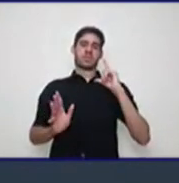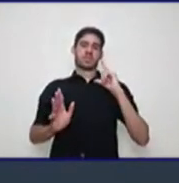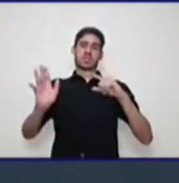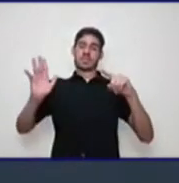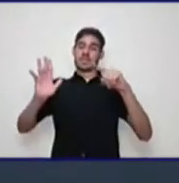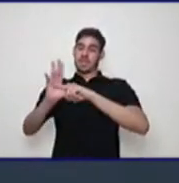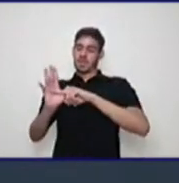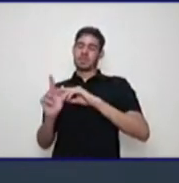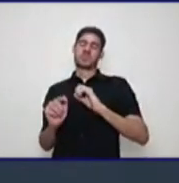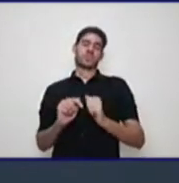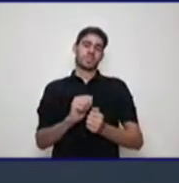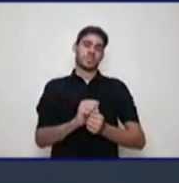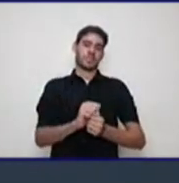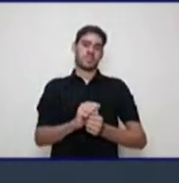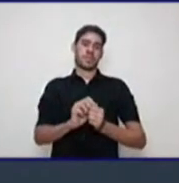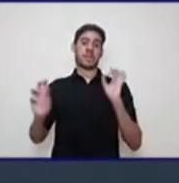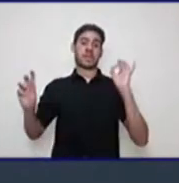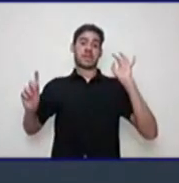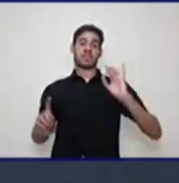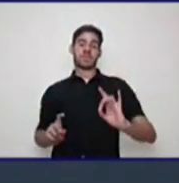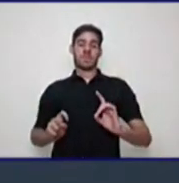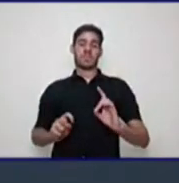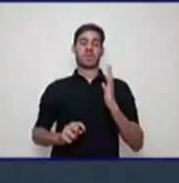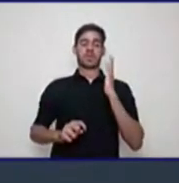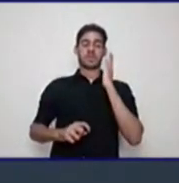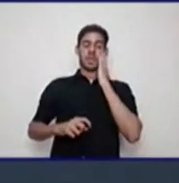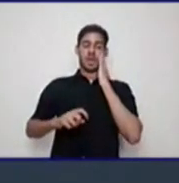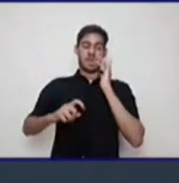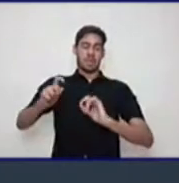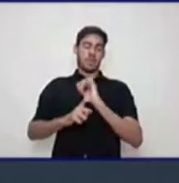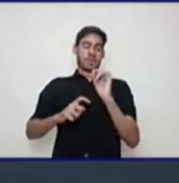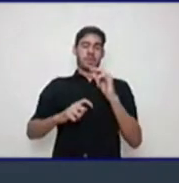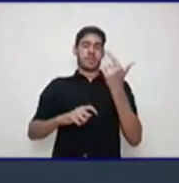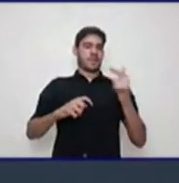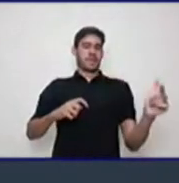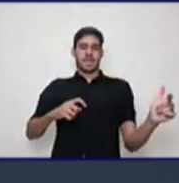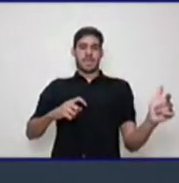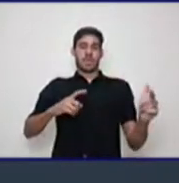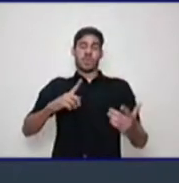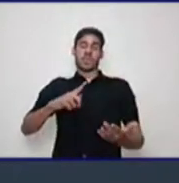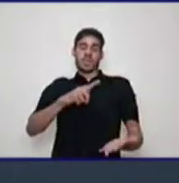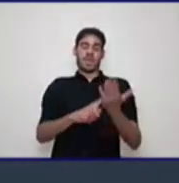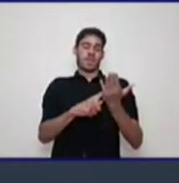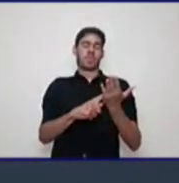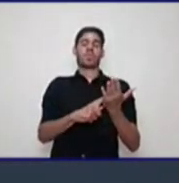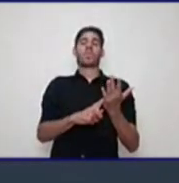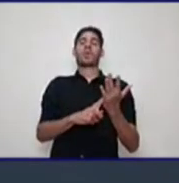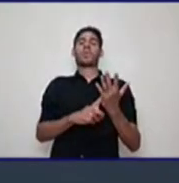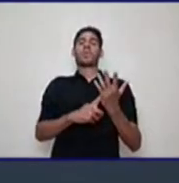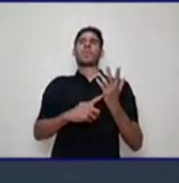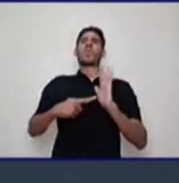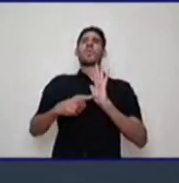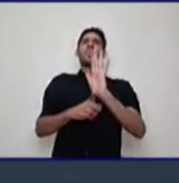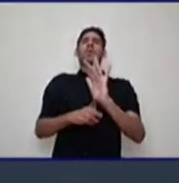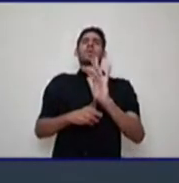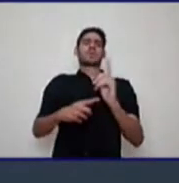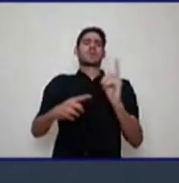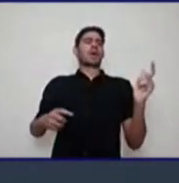negativa, especialmente considerando que inexiste no acórdão indicação de que tenha